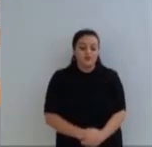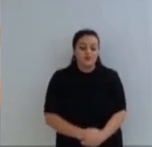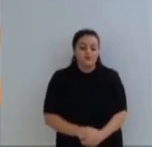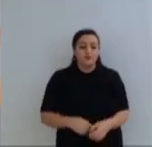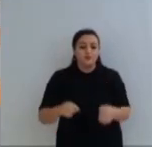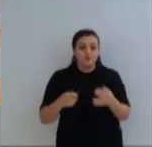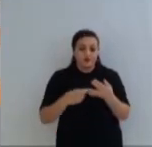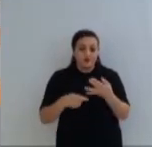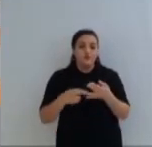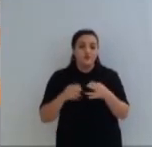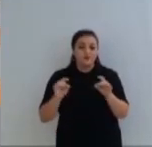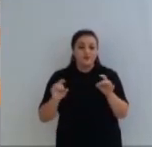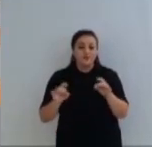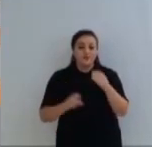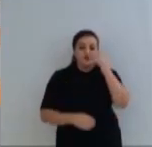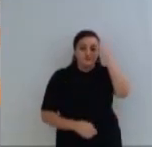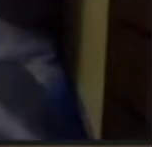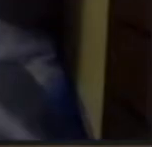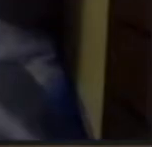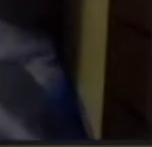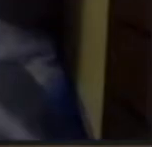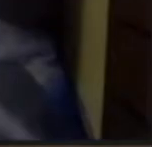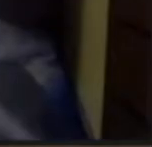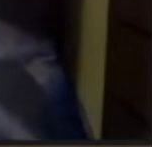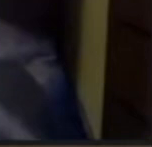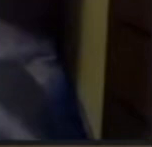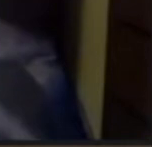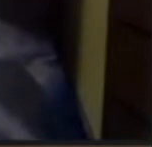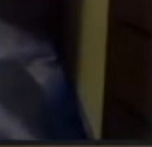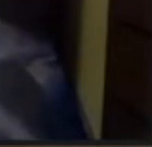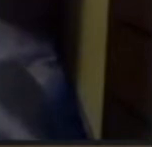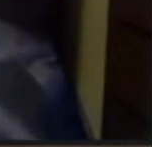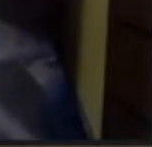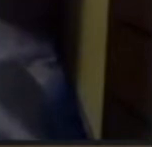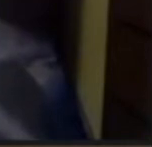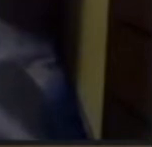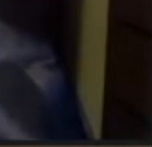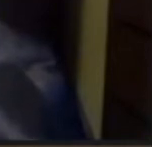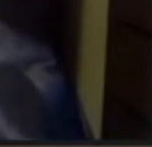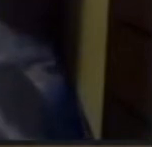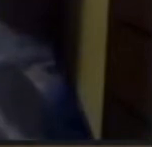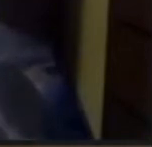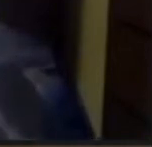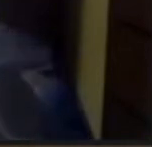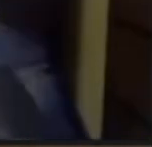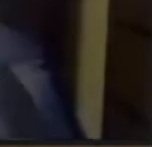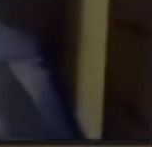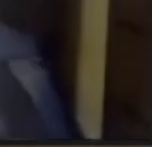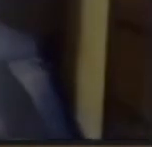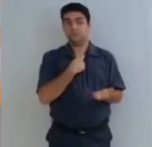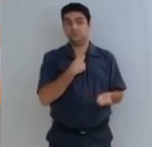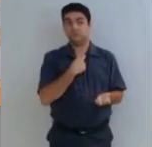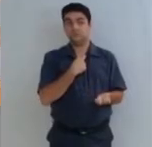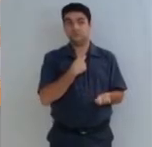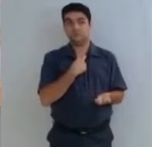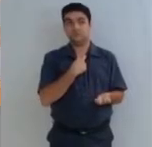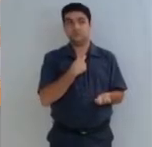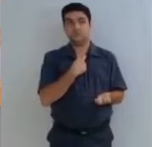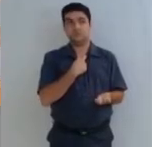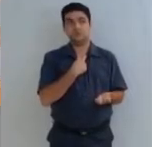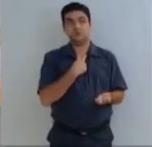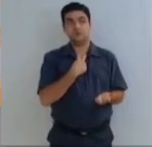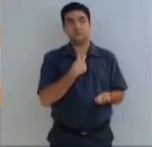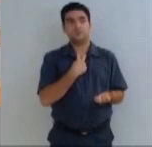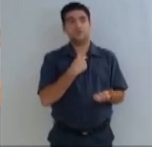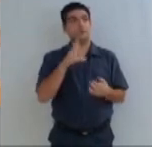a um homem acusado de homicídio tentado e que a prisão em flagrante foi convertida em preventiva pelo juiz plantonista com fundamento